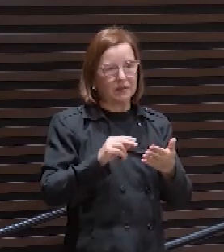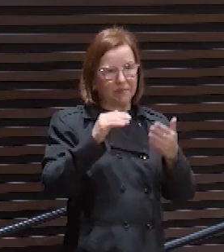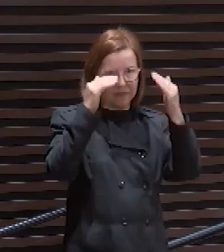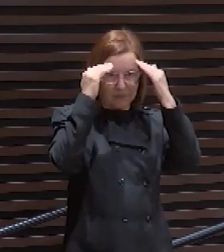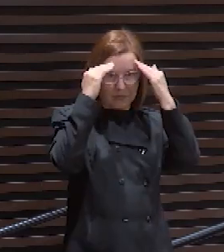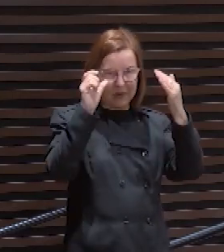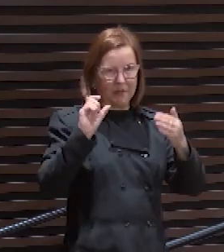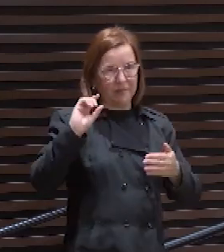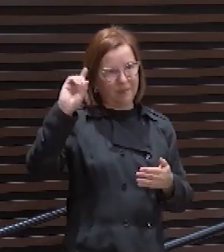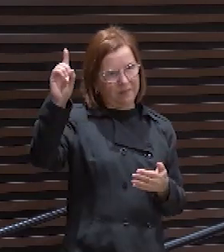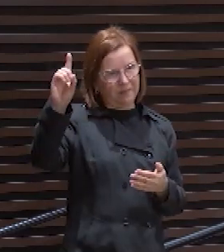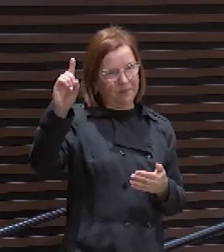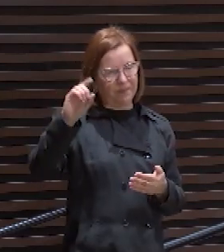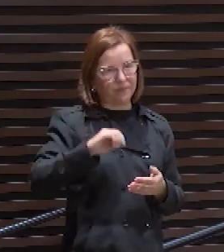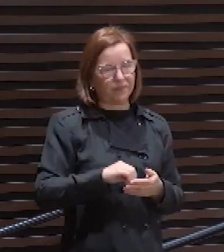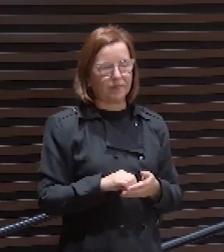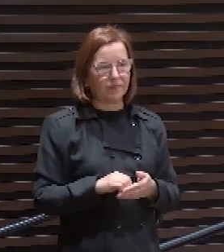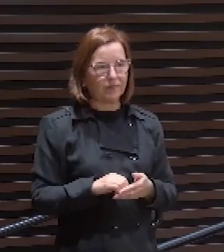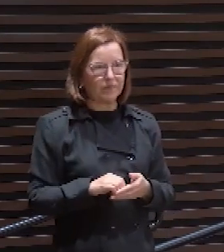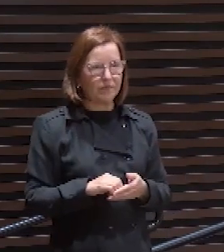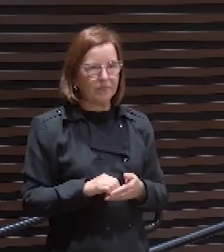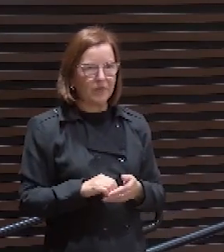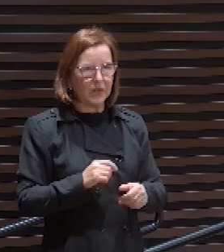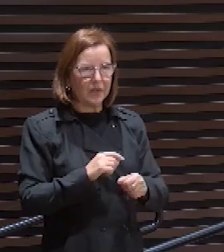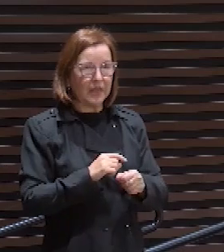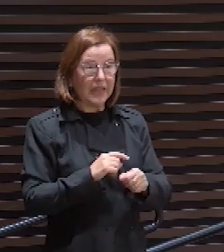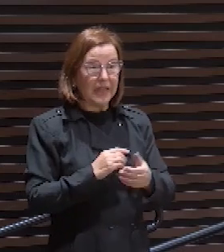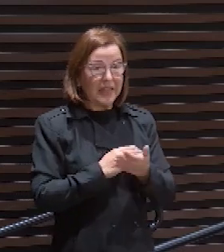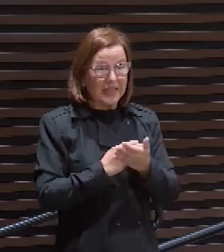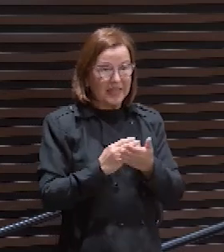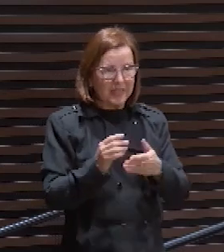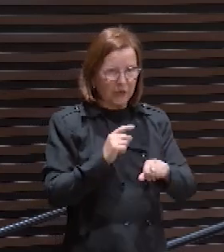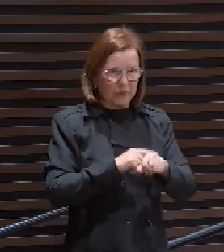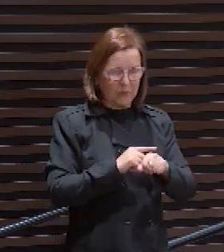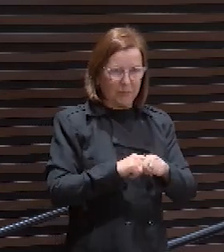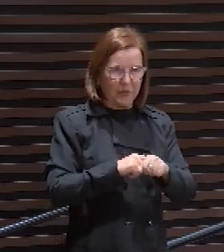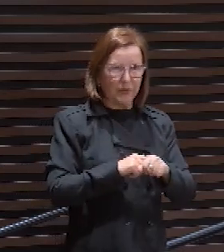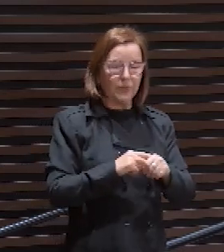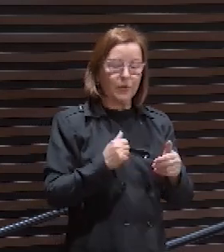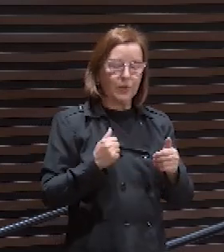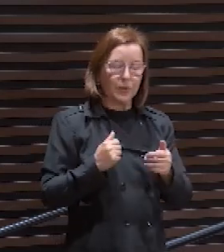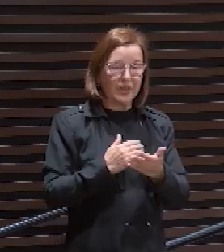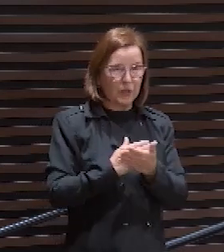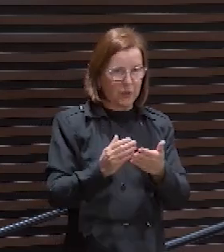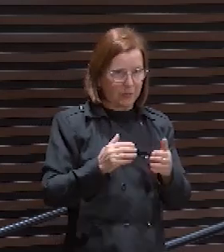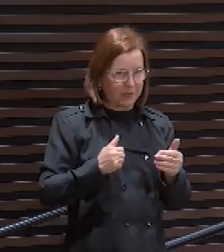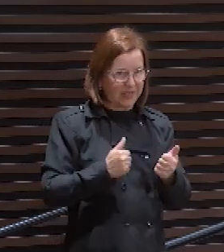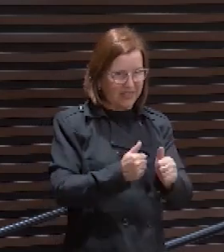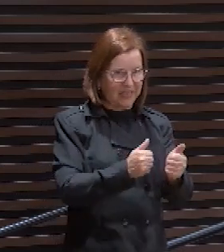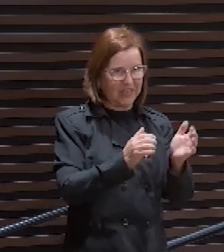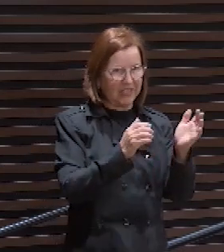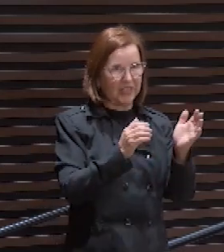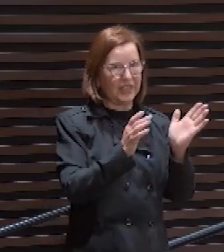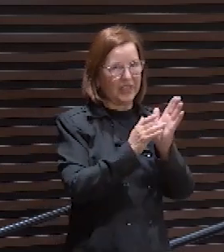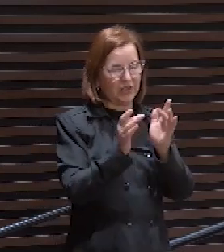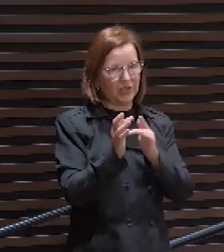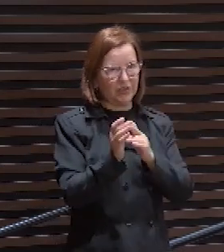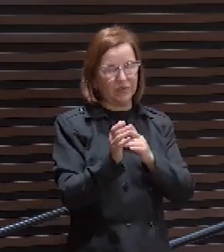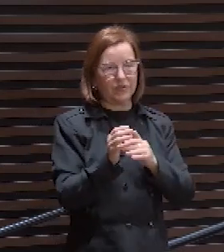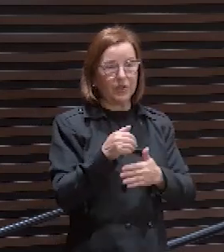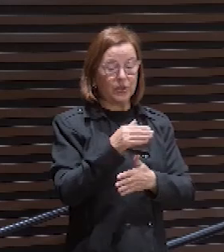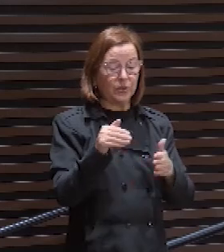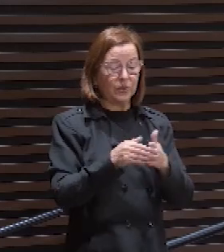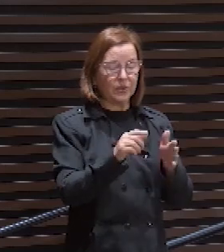seja, irmãos, quando agora passamos a seguir ao Senhor Jesus Cristo, quando passamos a amar a Ele, porque fomos salvos por Ele, toda a